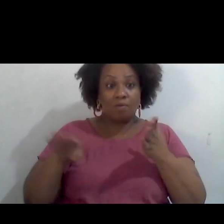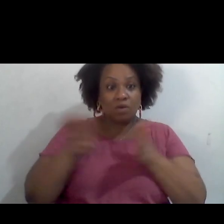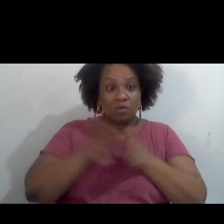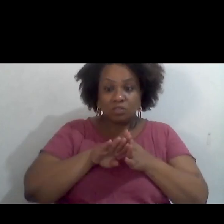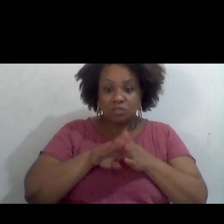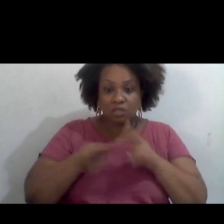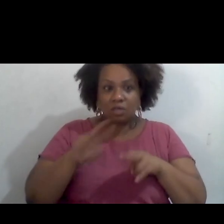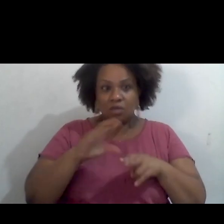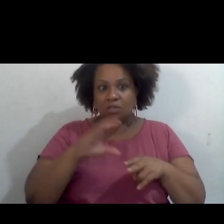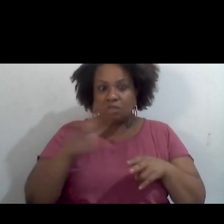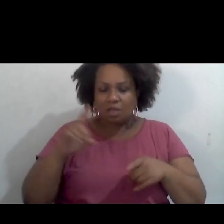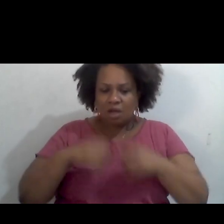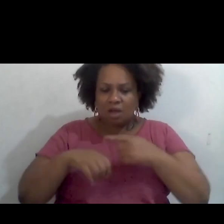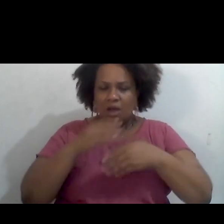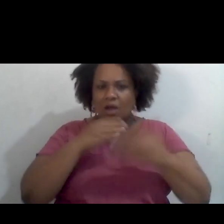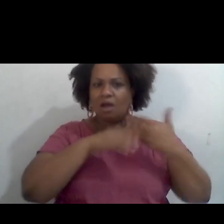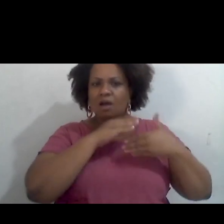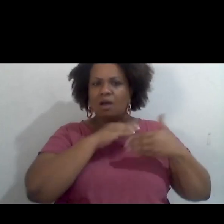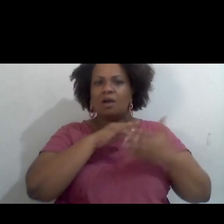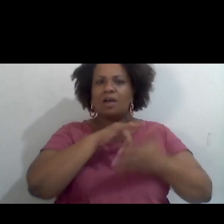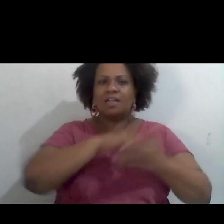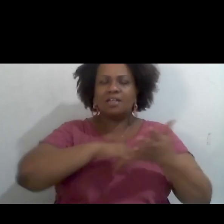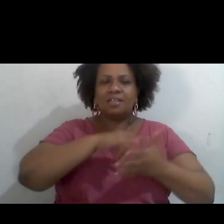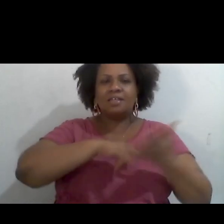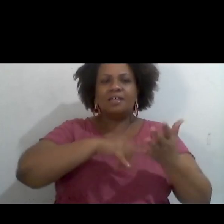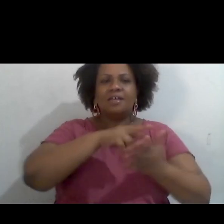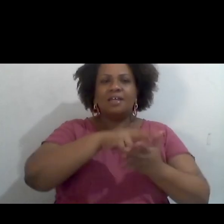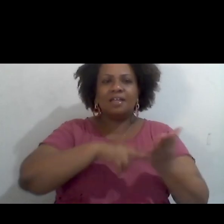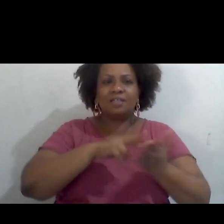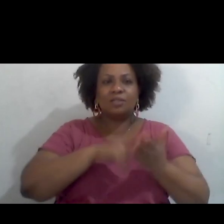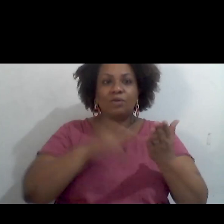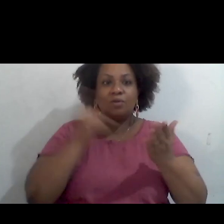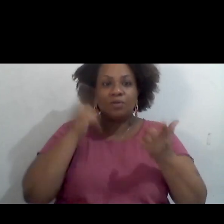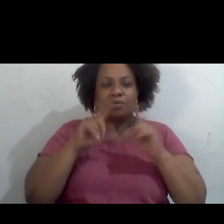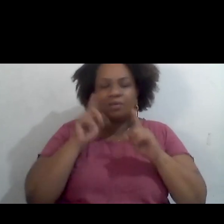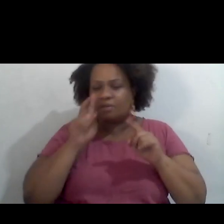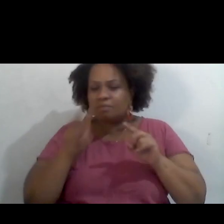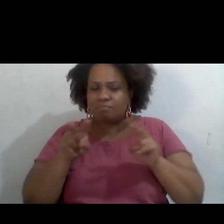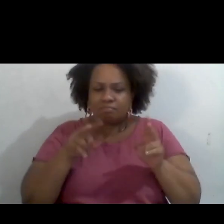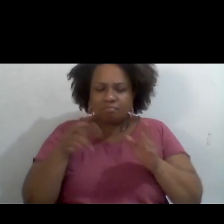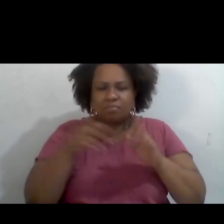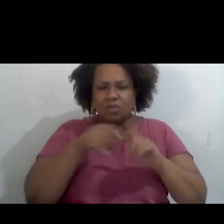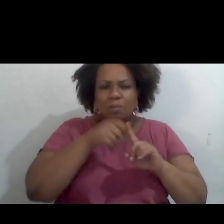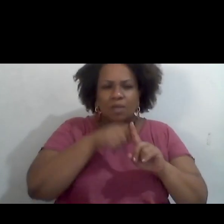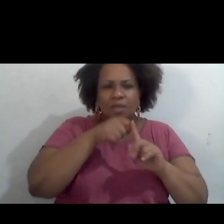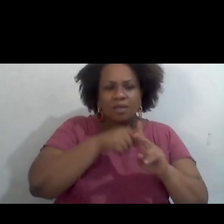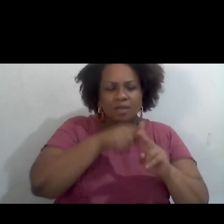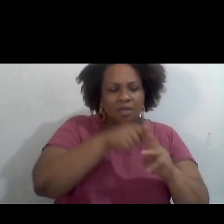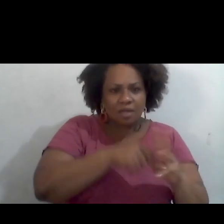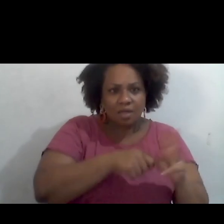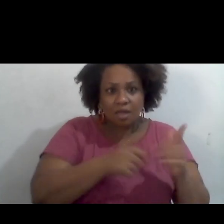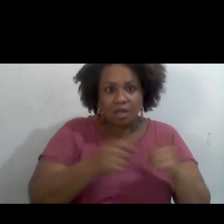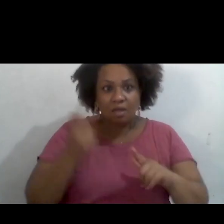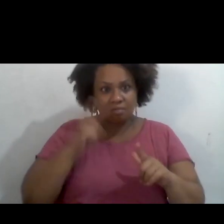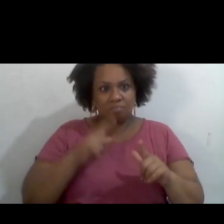os relatórios dos anos anteriores, encontrar as ações que foram realizadas, para que a gente minimamente nesse primeiro mês ou os primeiros 3 meses, né, que eu acho que é um